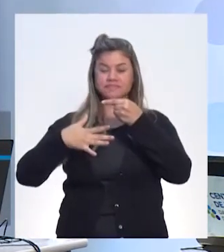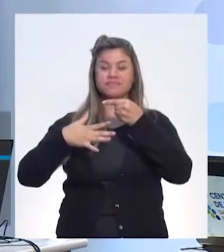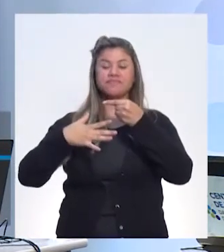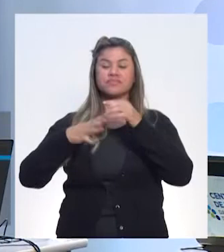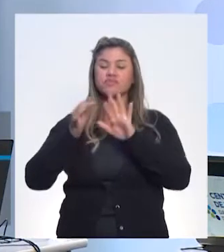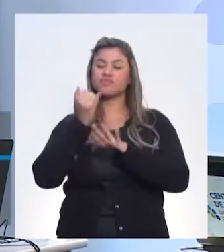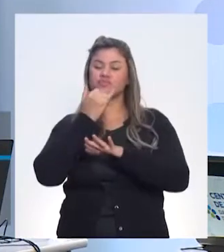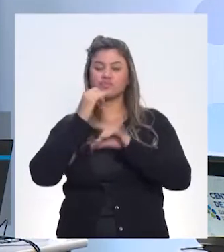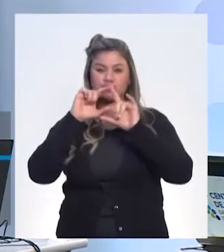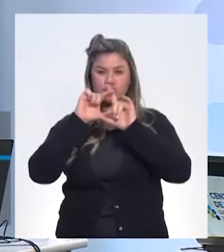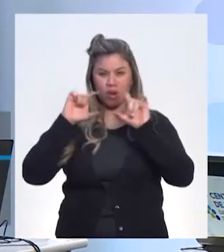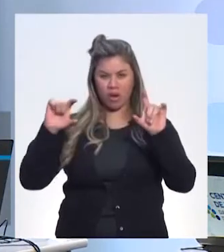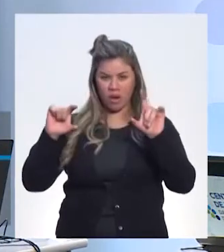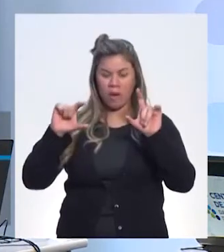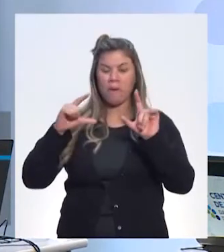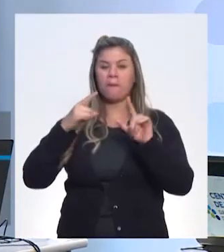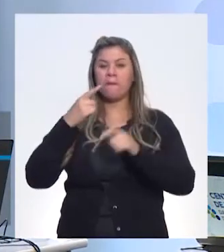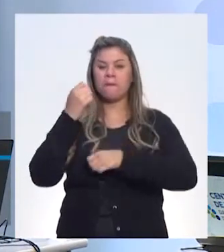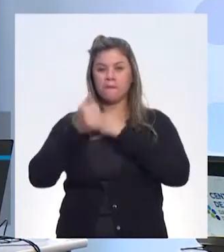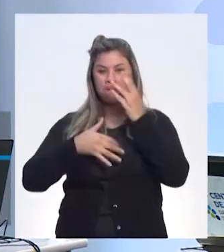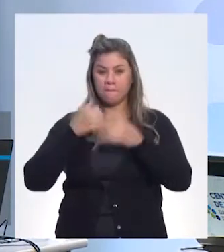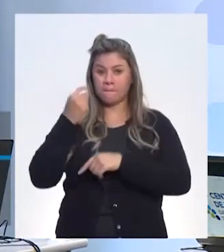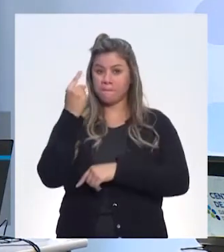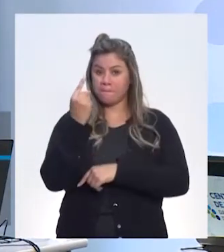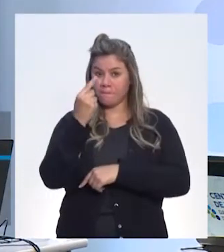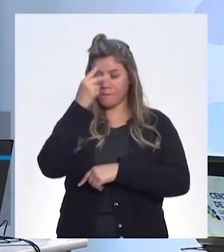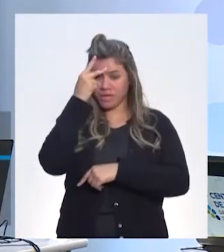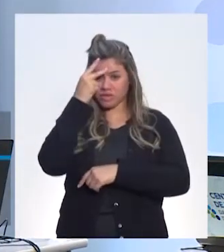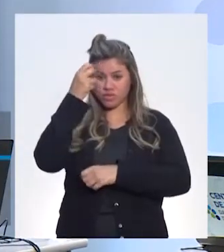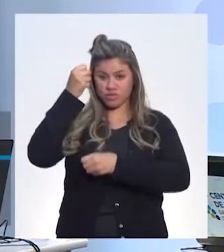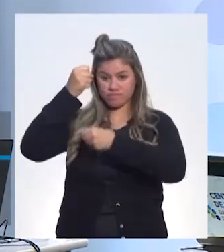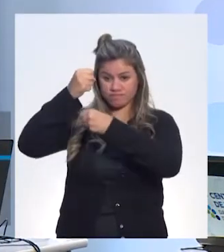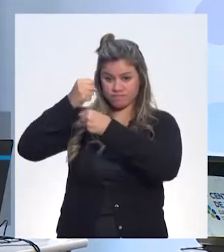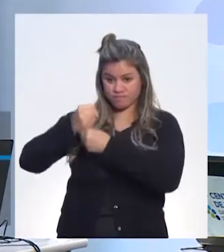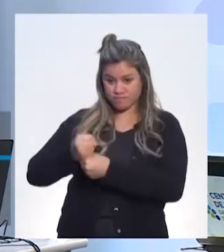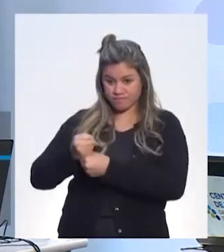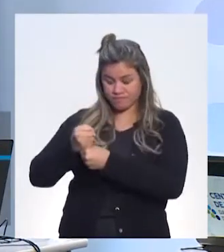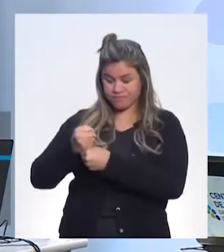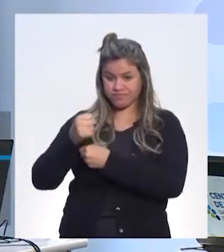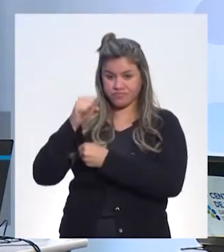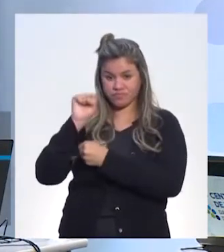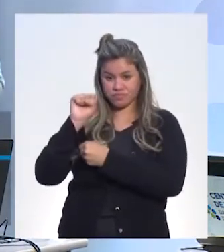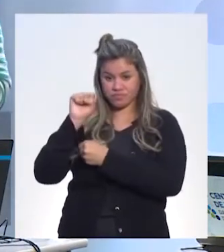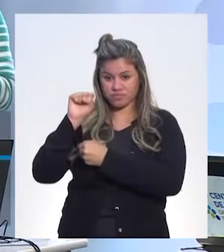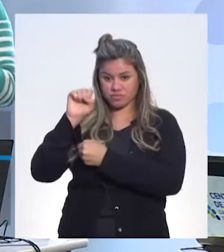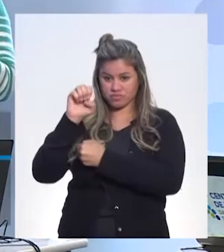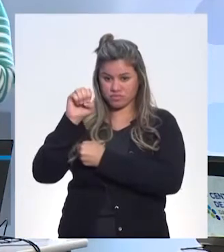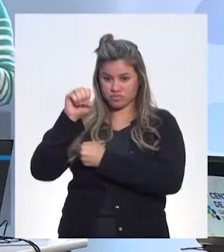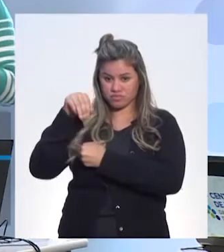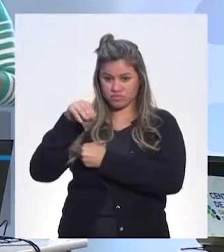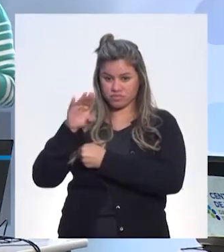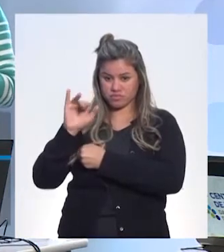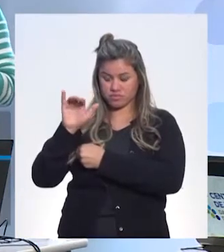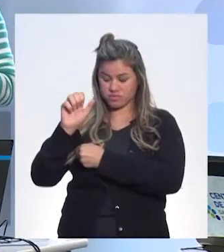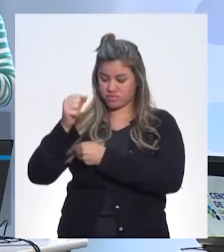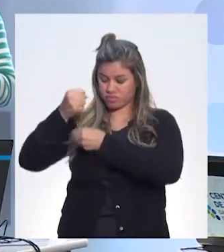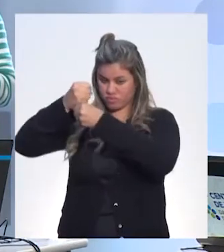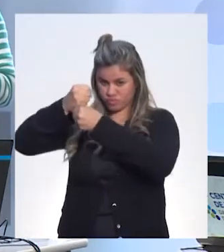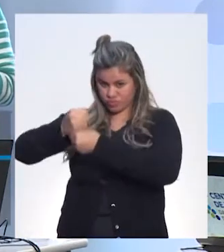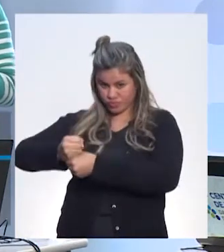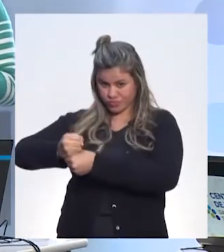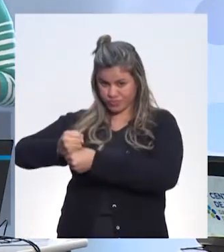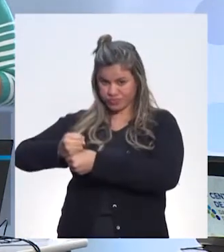atividade, estava escrito que uma pessoa estava medindo a sombra de uma estaca ficada no